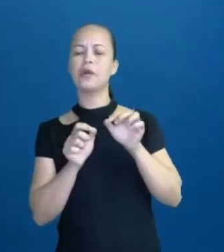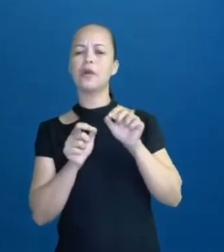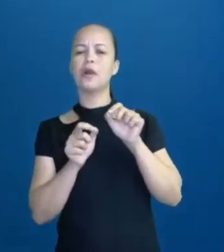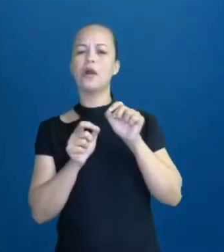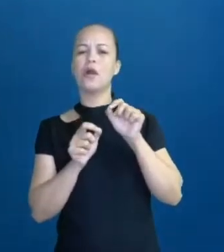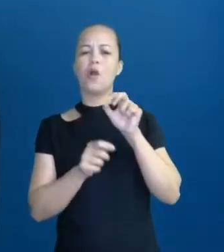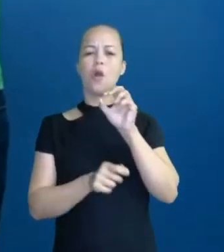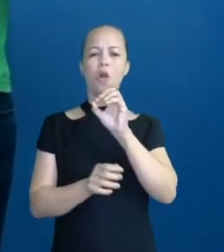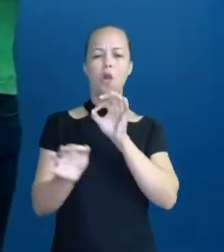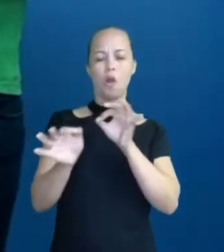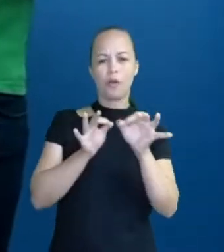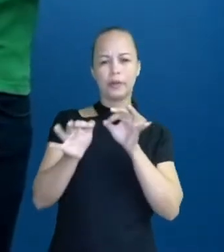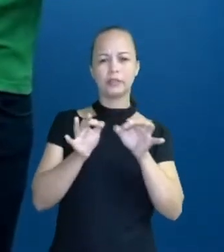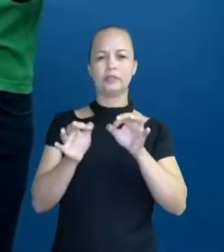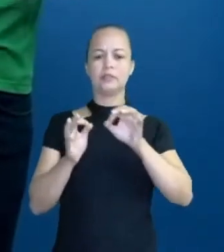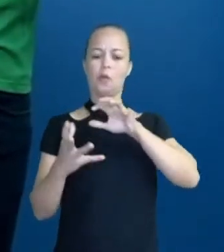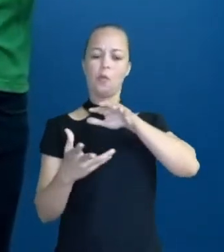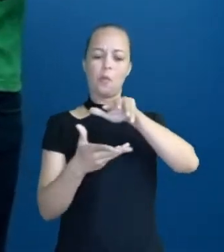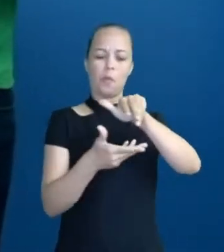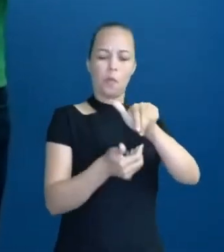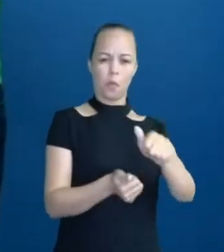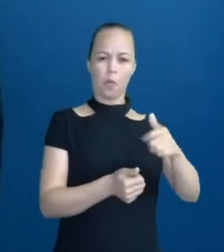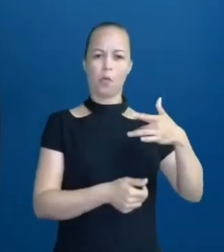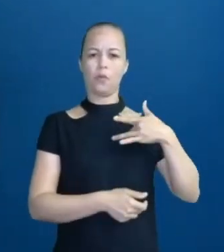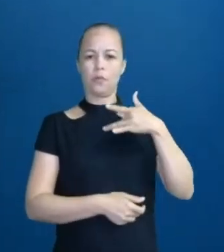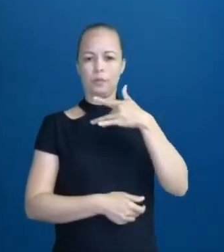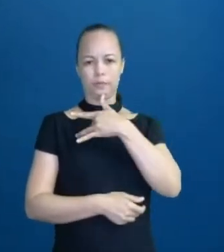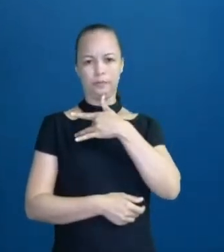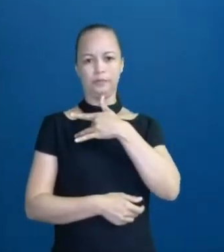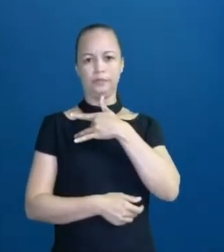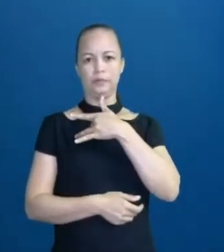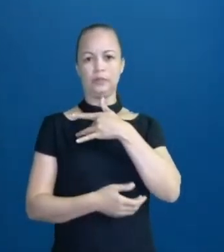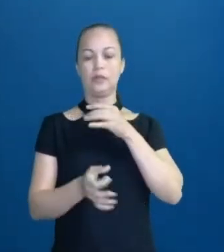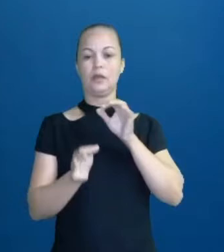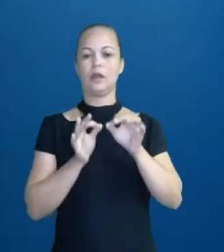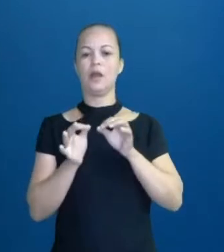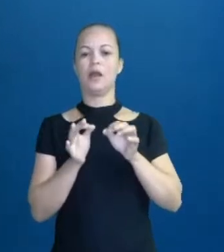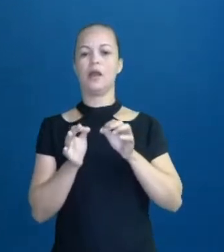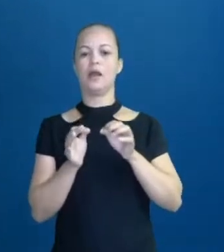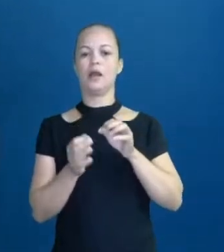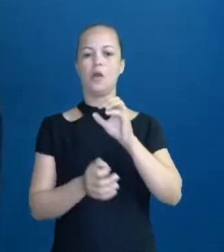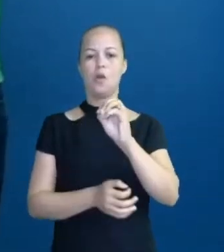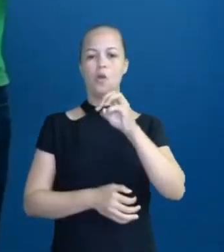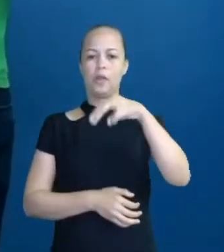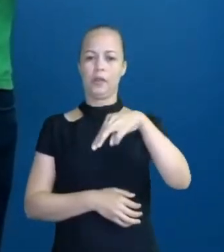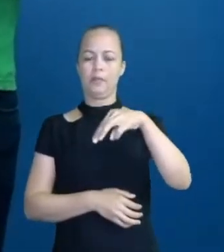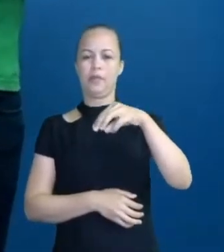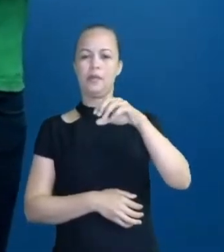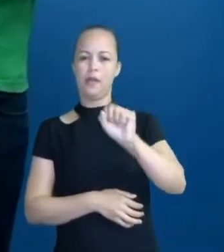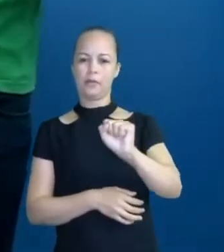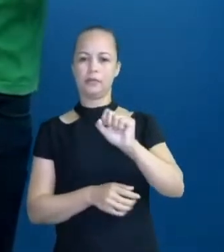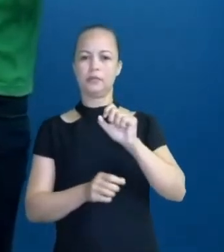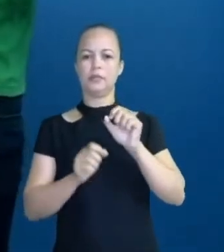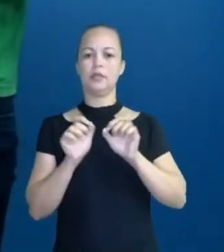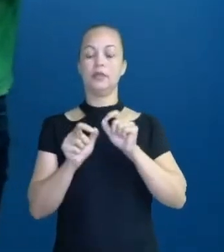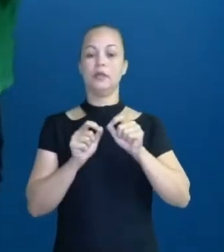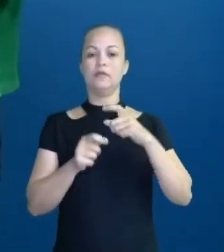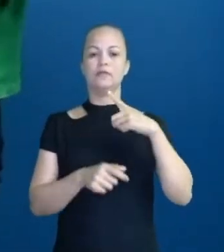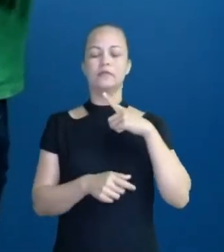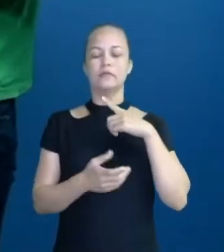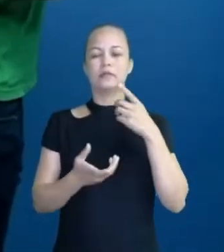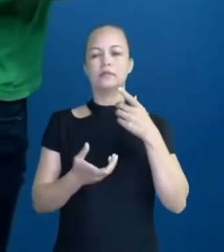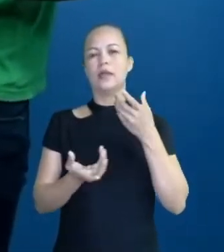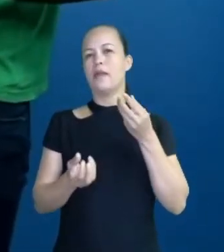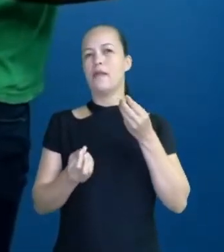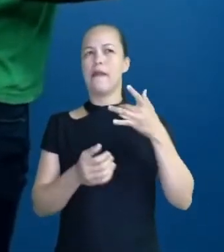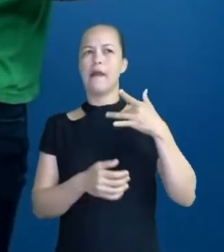Organização Mundial da Saúde, tá certo? De acordo com a OMS, nós podemos conceituar a